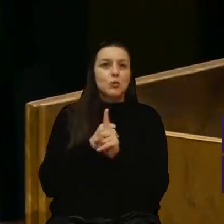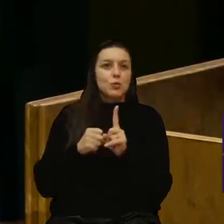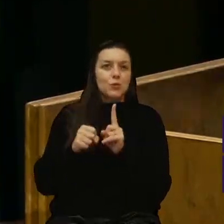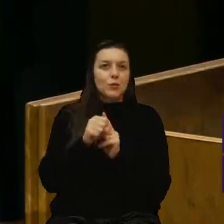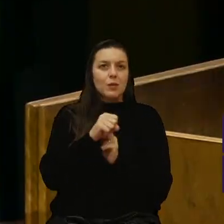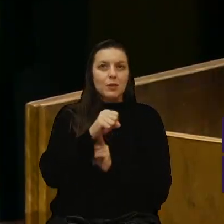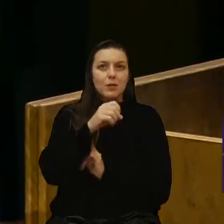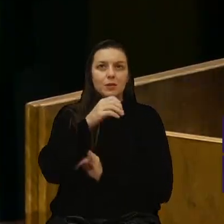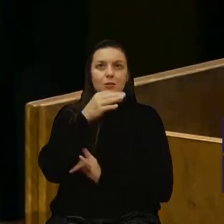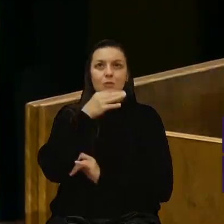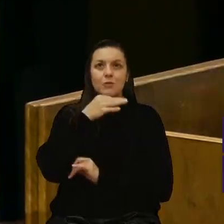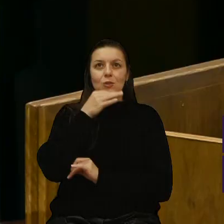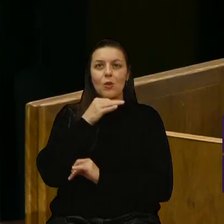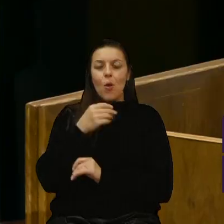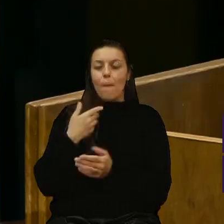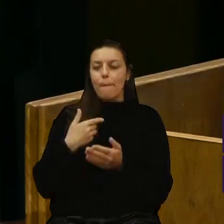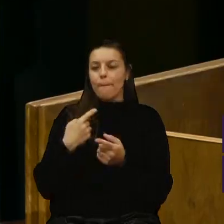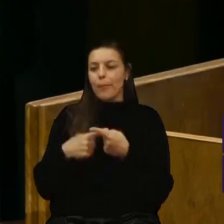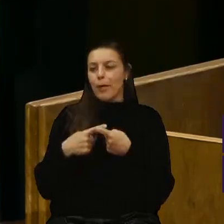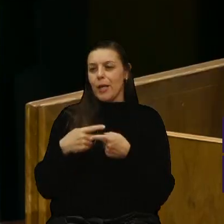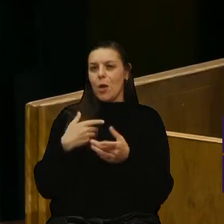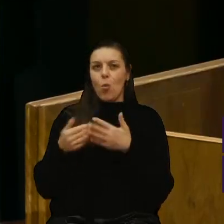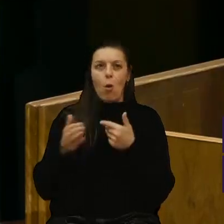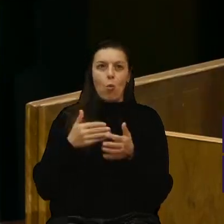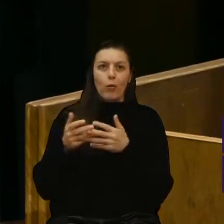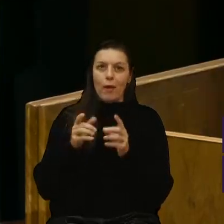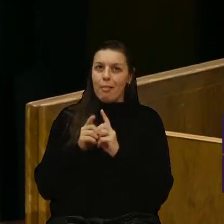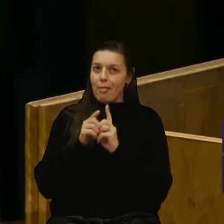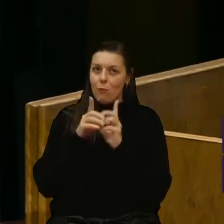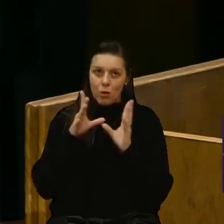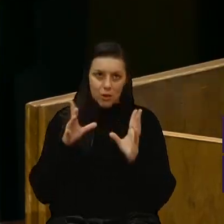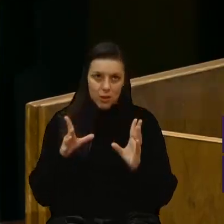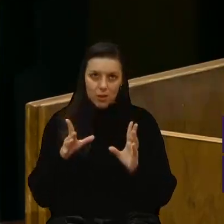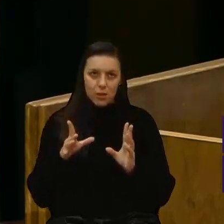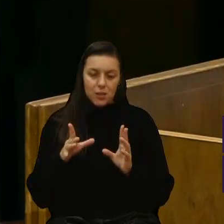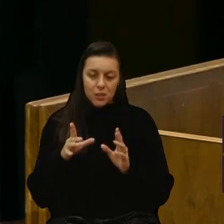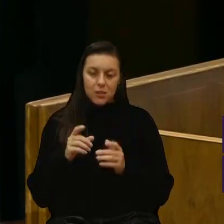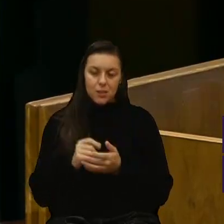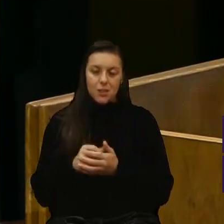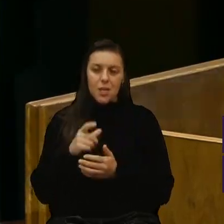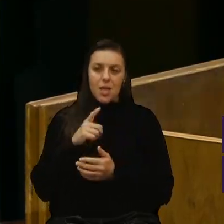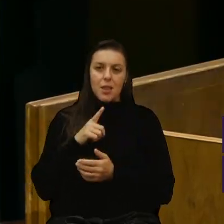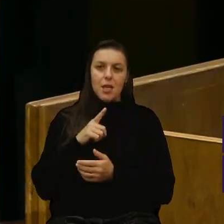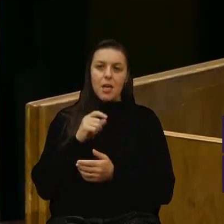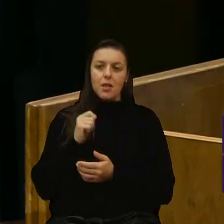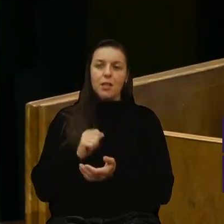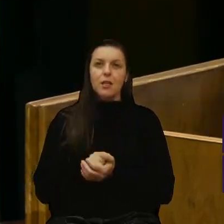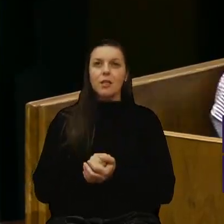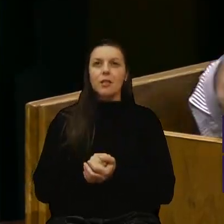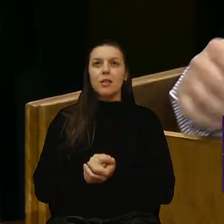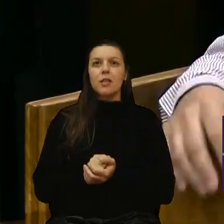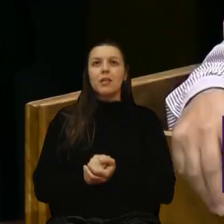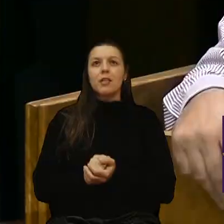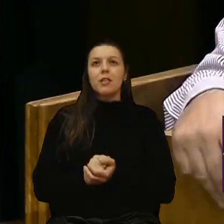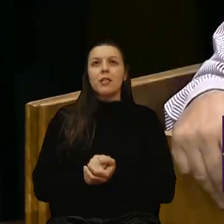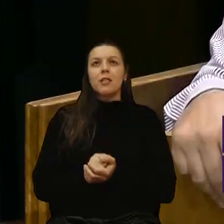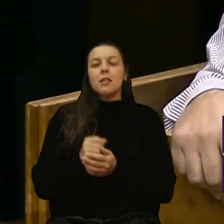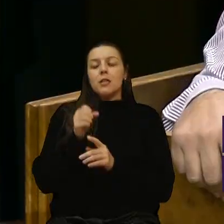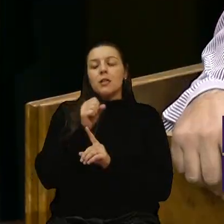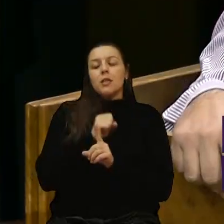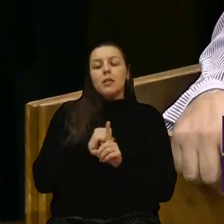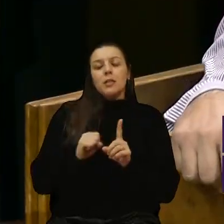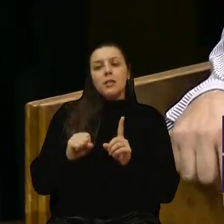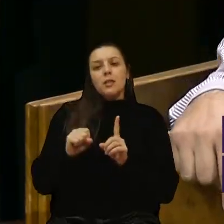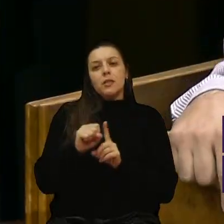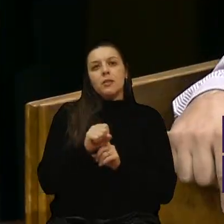Porque qualquer mandato na democracia que é vilipendiado, toda a sociedade